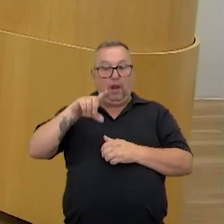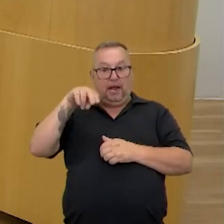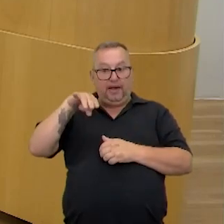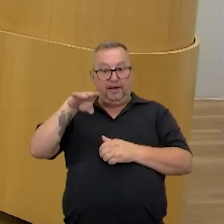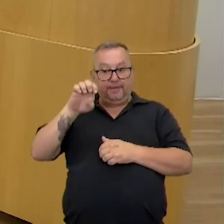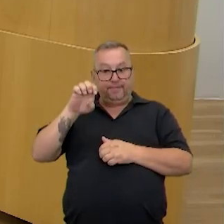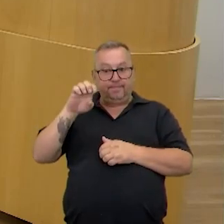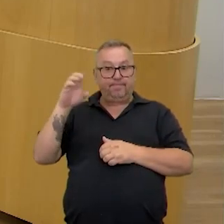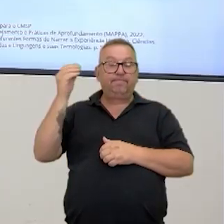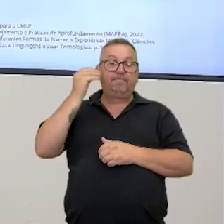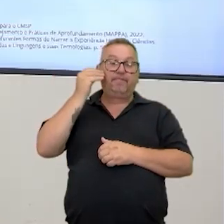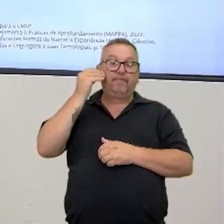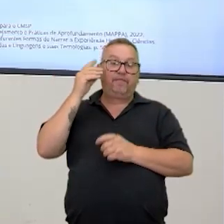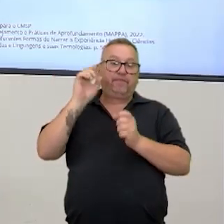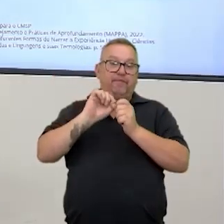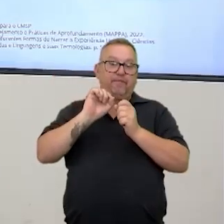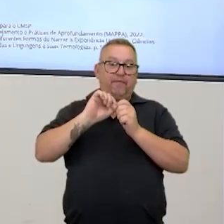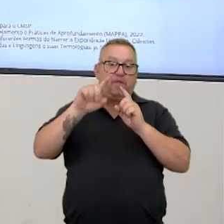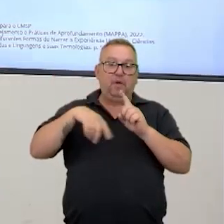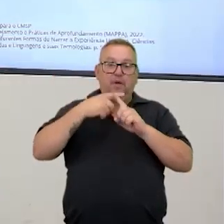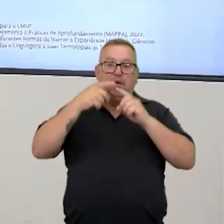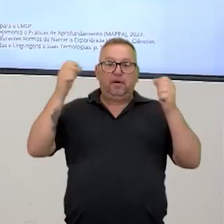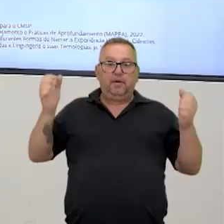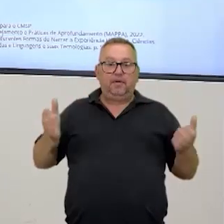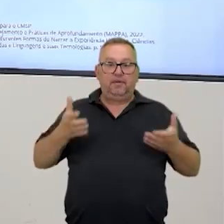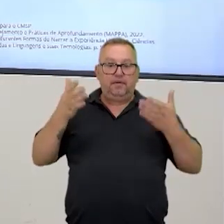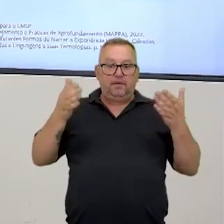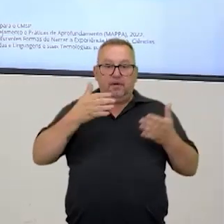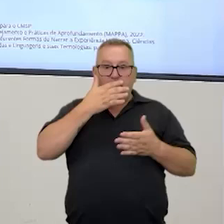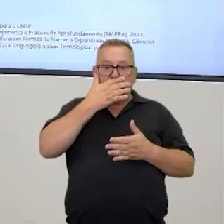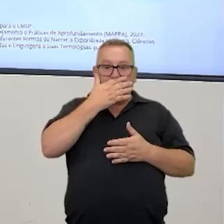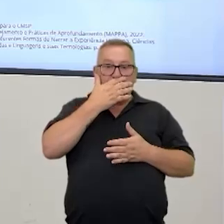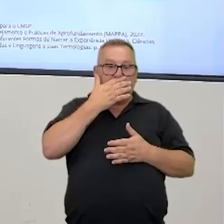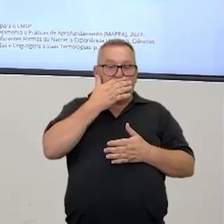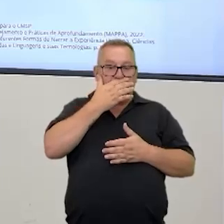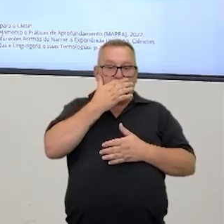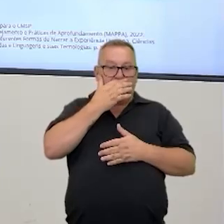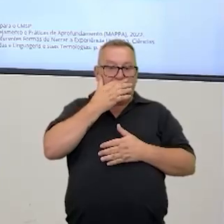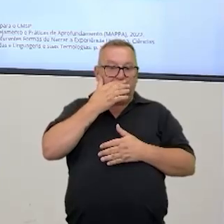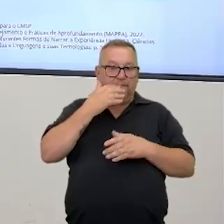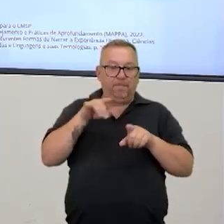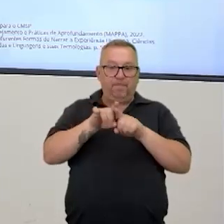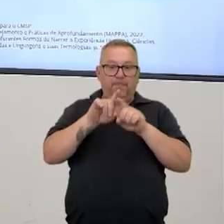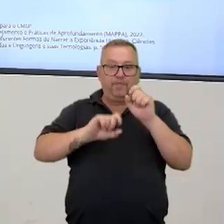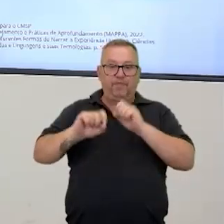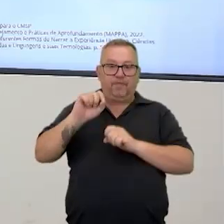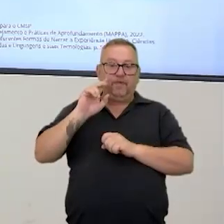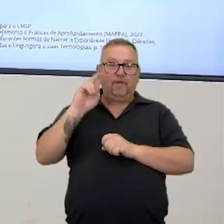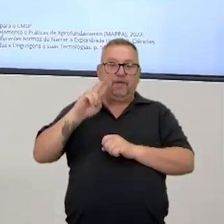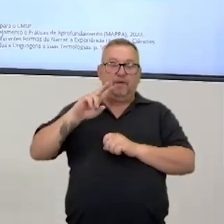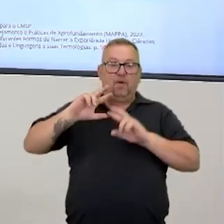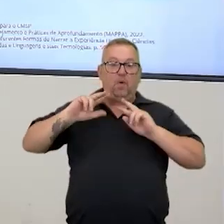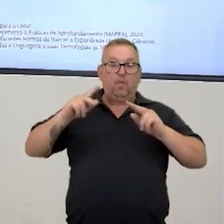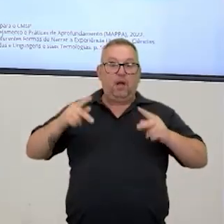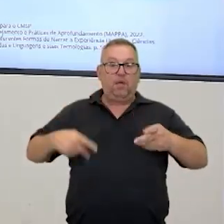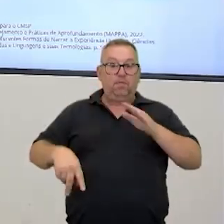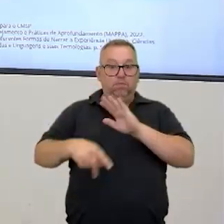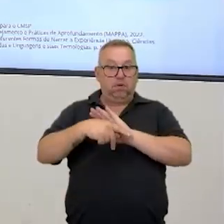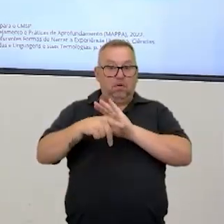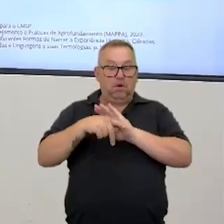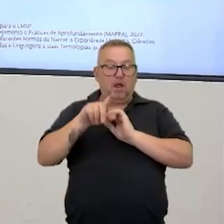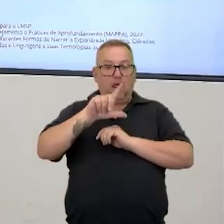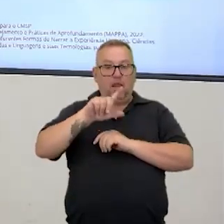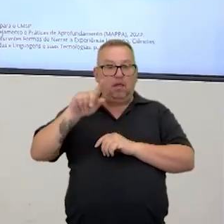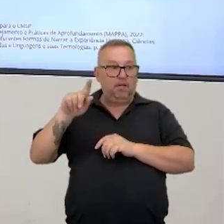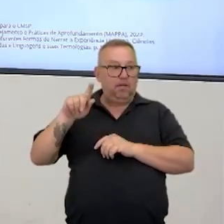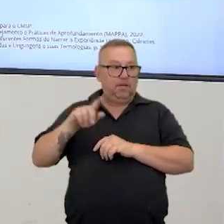de tentar fazê-la a mais calorosa, a mais afetiva possível, para a gente poder humanizar essa linguagem, não ficar com